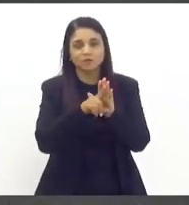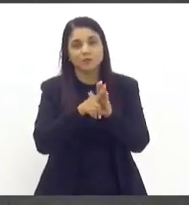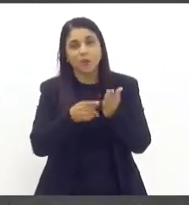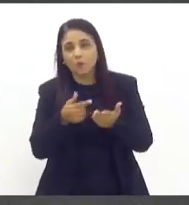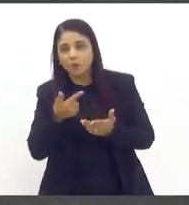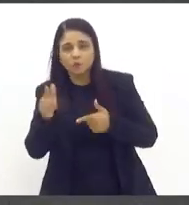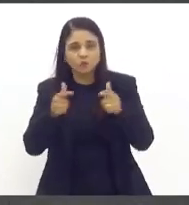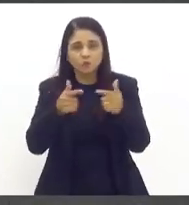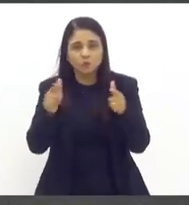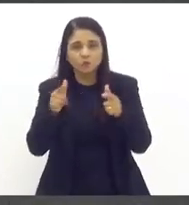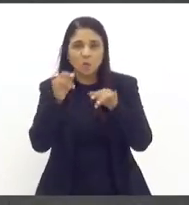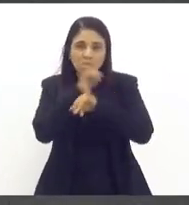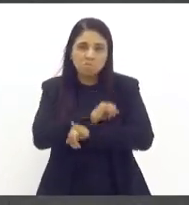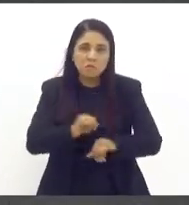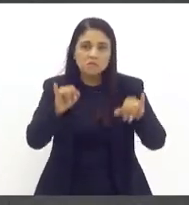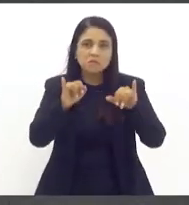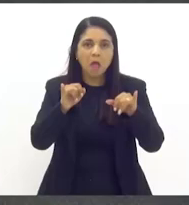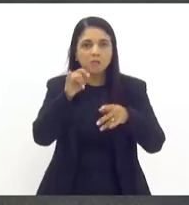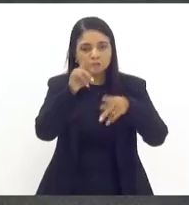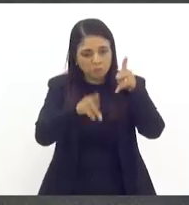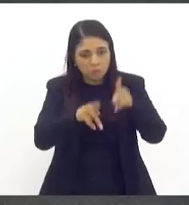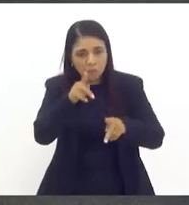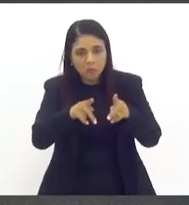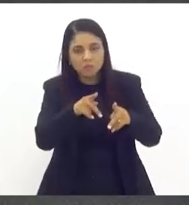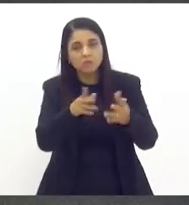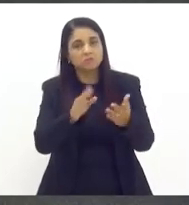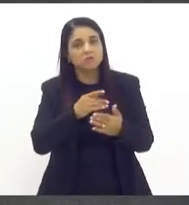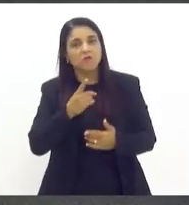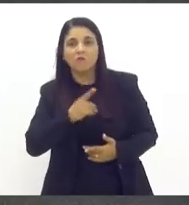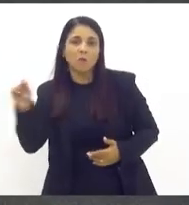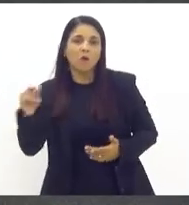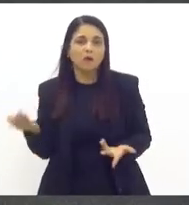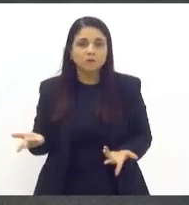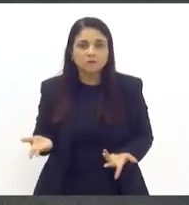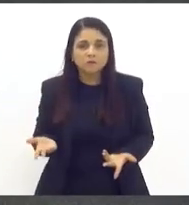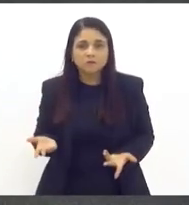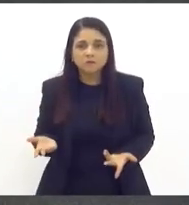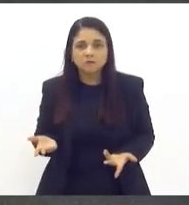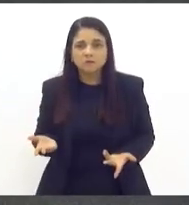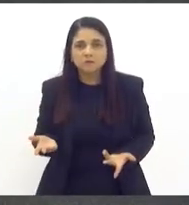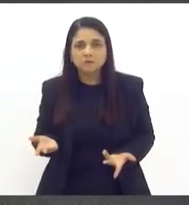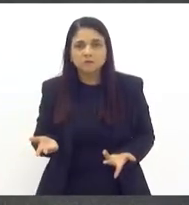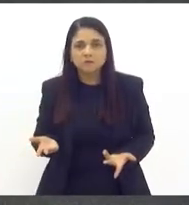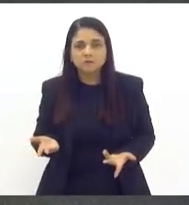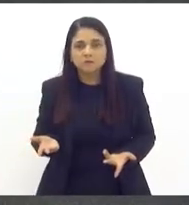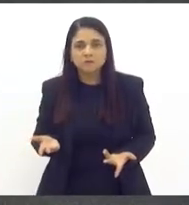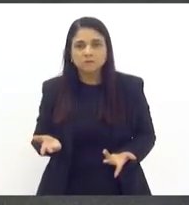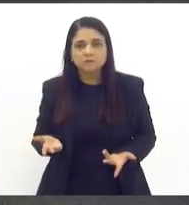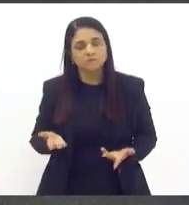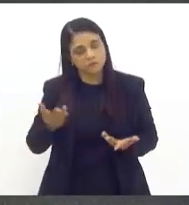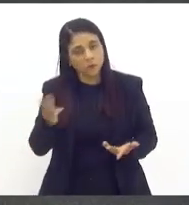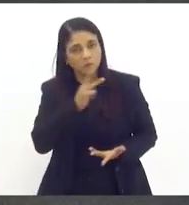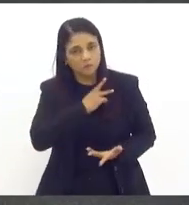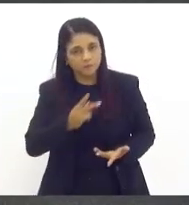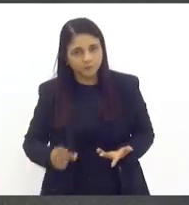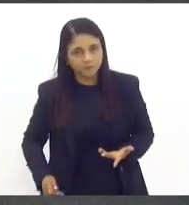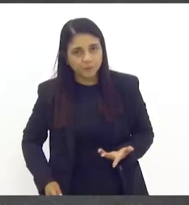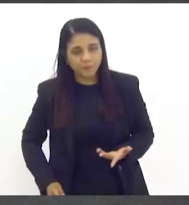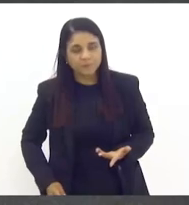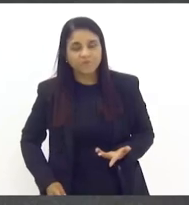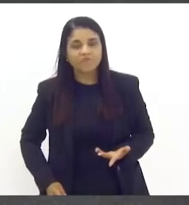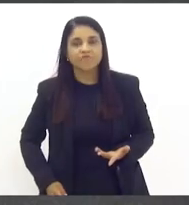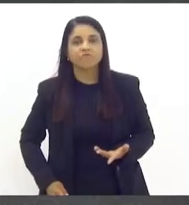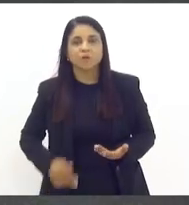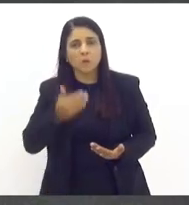deu a sua mensagem para o seu público alvo e foi embora então senhor presidente o